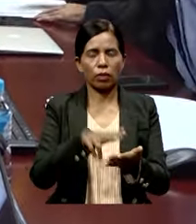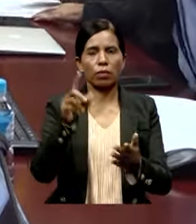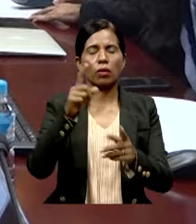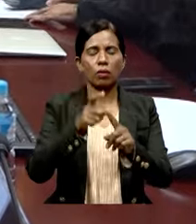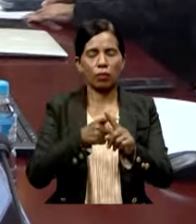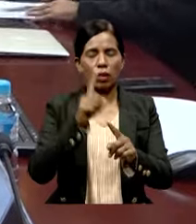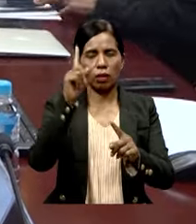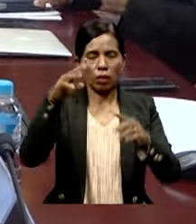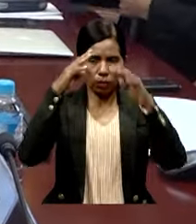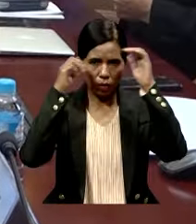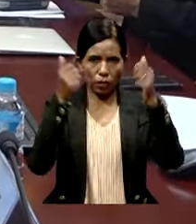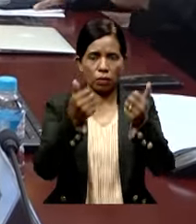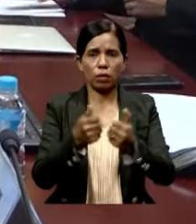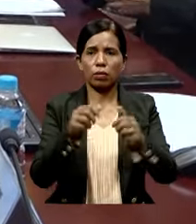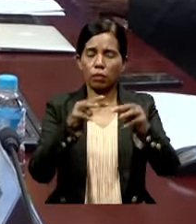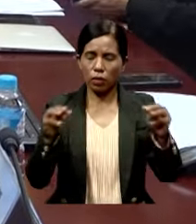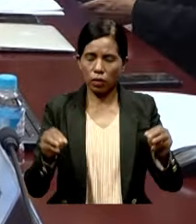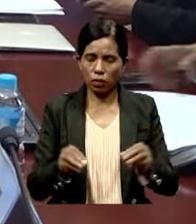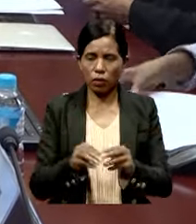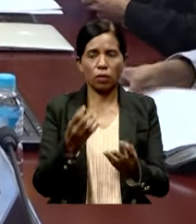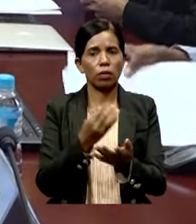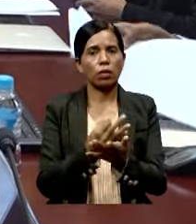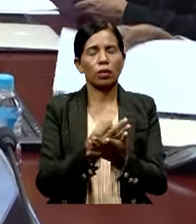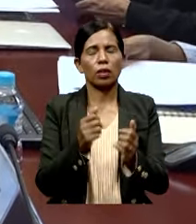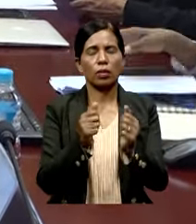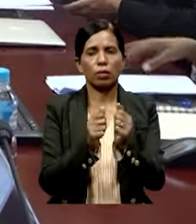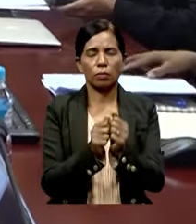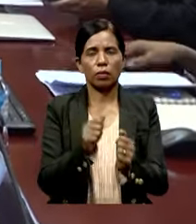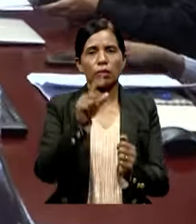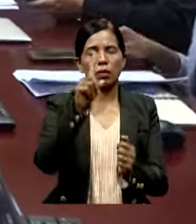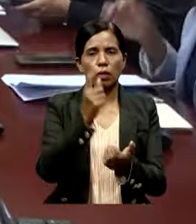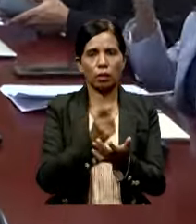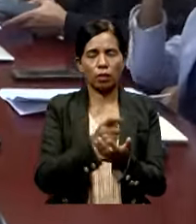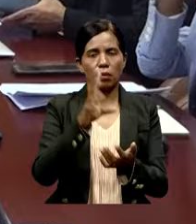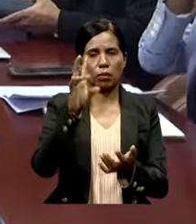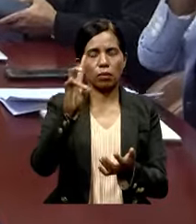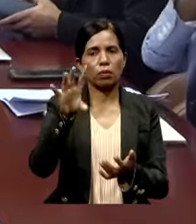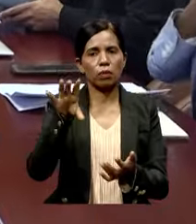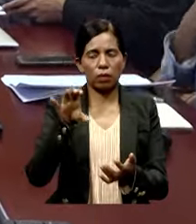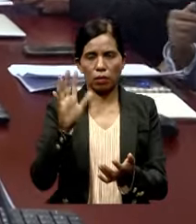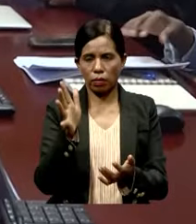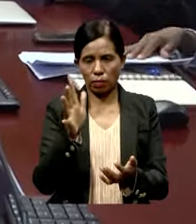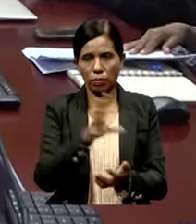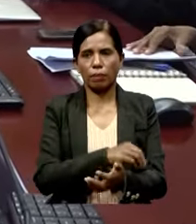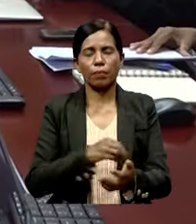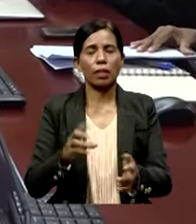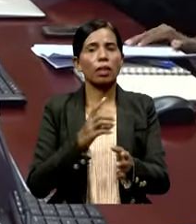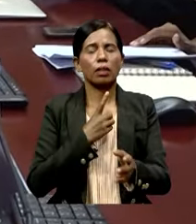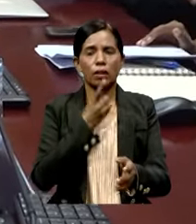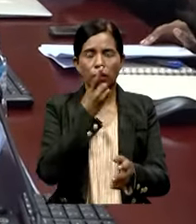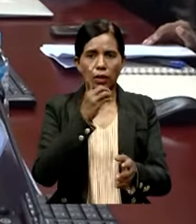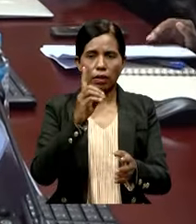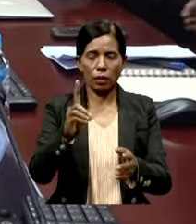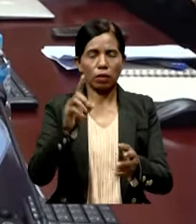fulamba presidente e autoridade municipal o valor reunida a tucito Limanolo. Decreto governo ne se tama